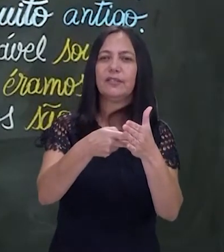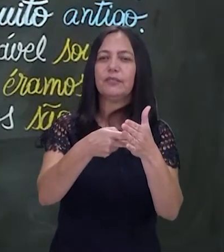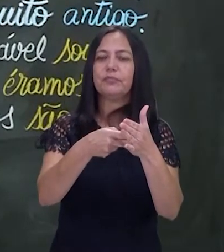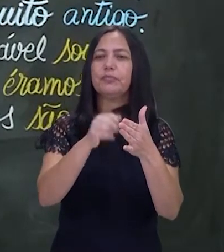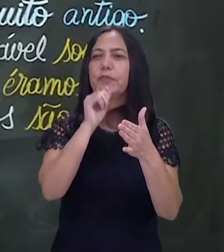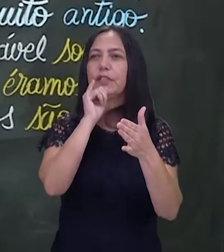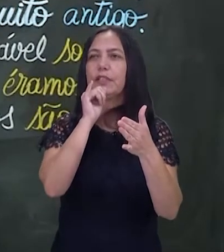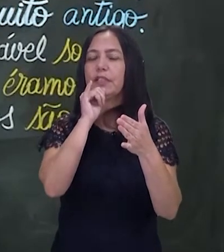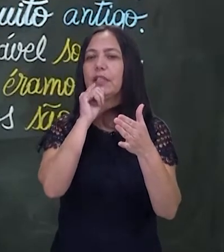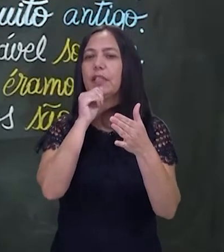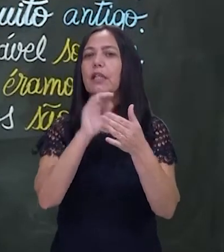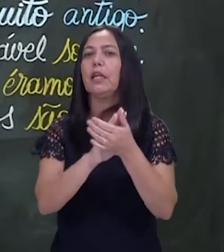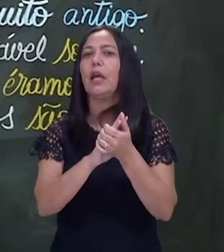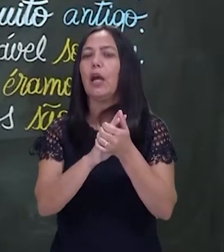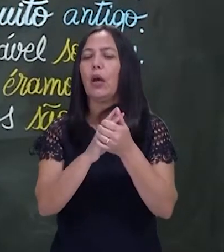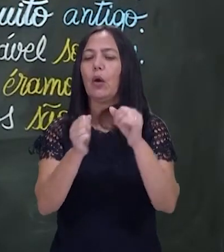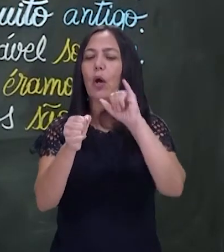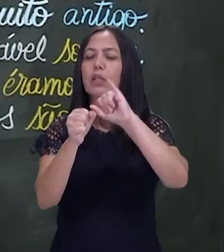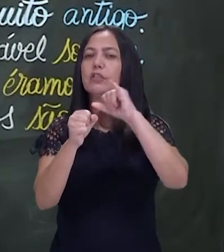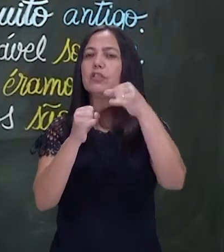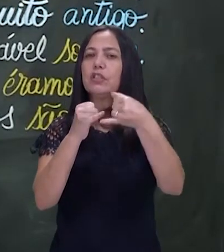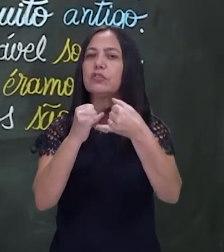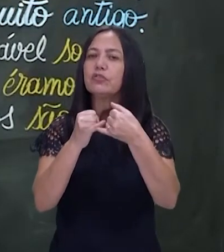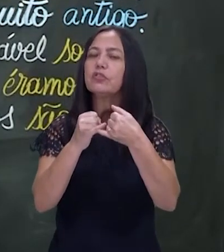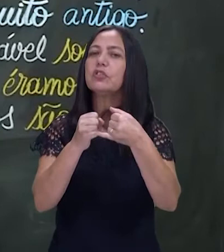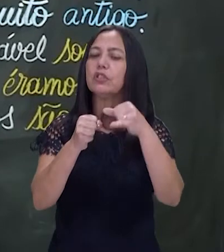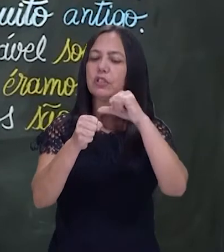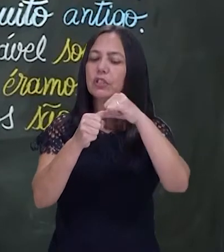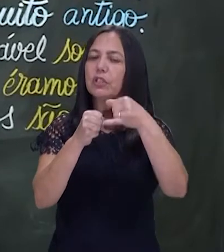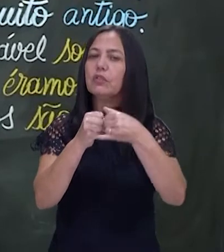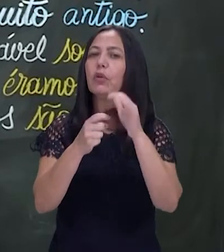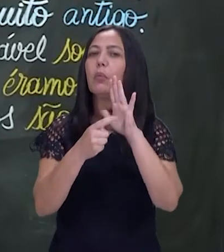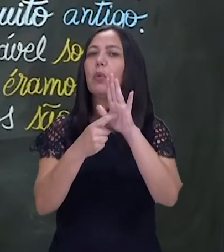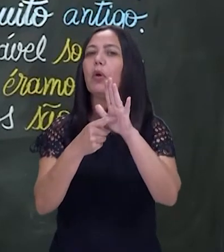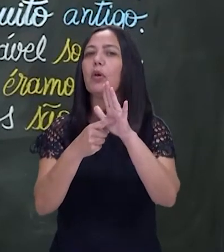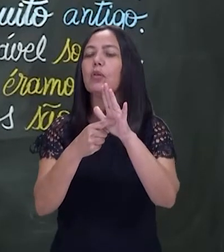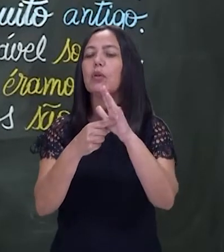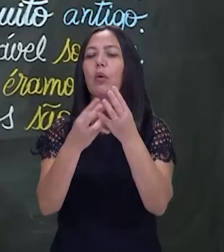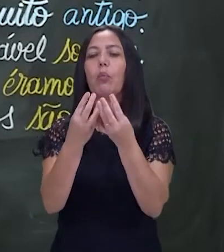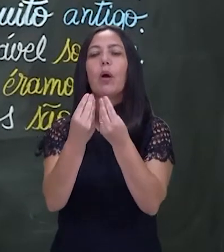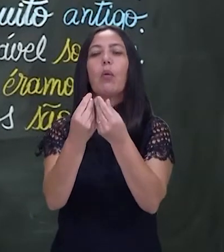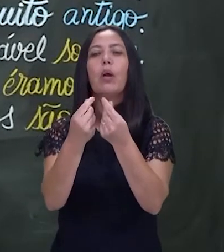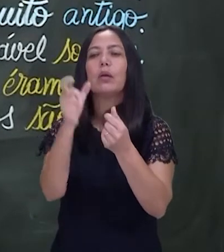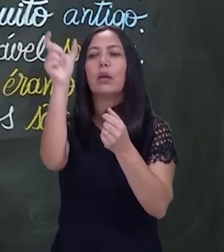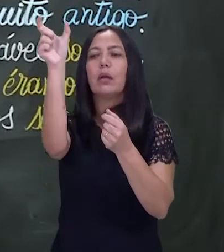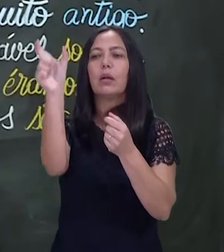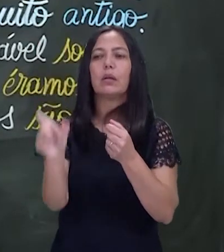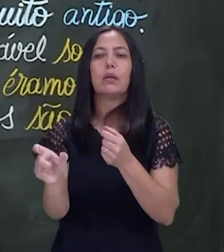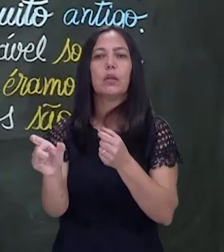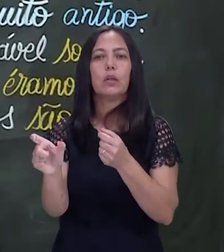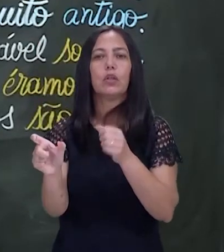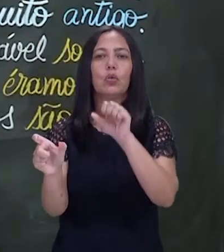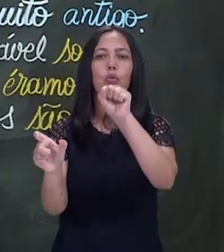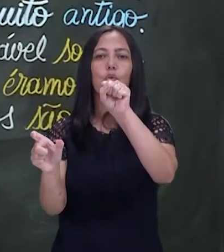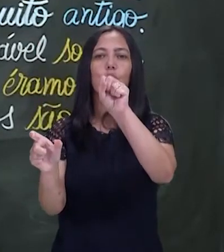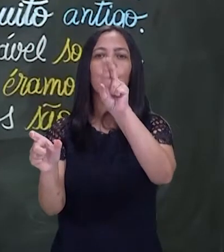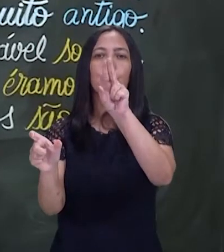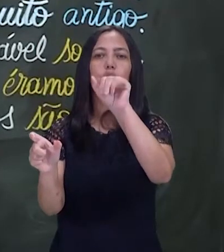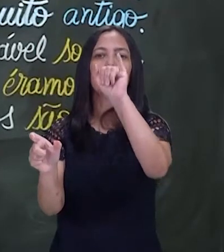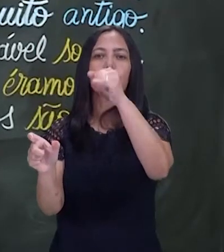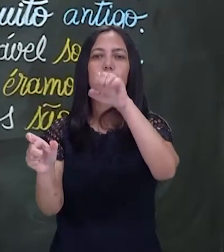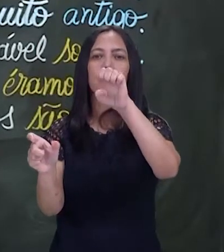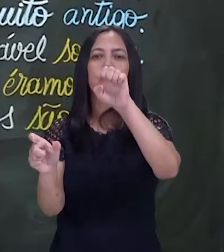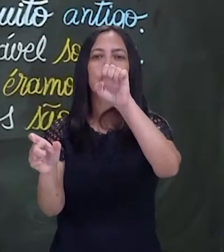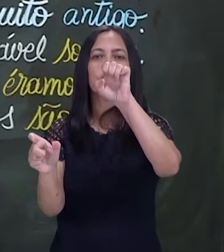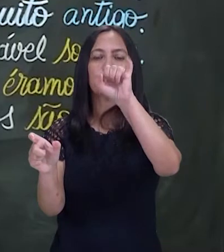a função de predicativo do sujeito, que é uma característica desse sujeito. Entre as características do predicativo, a